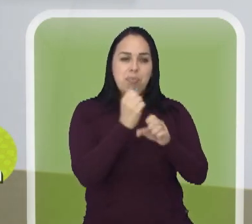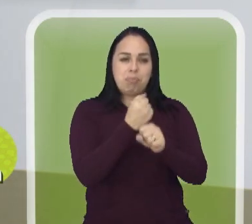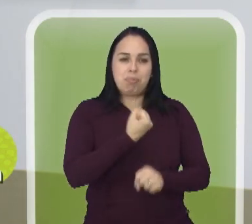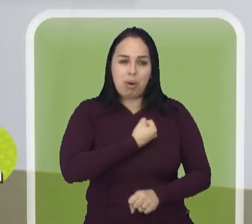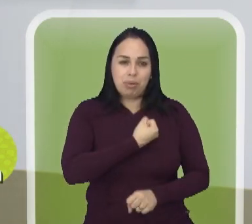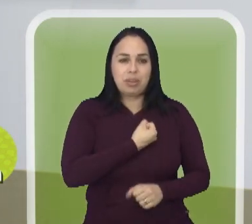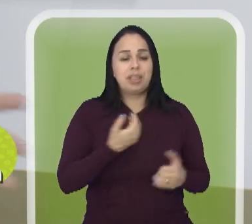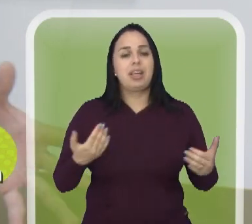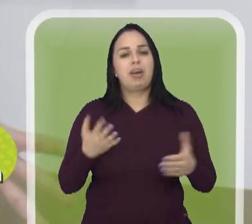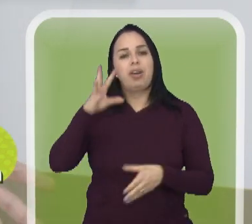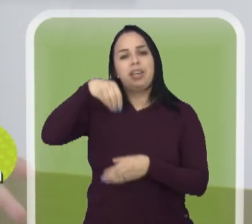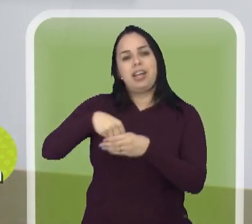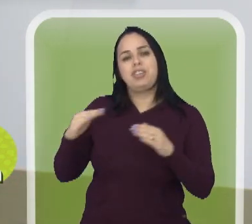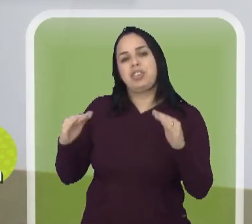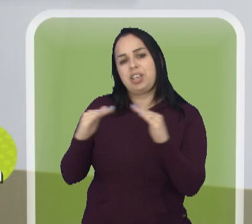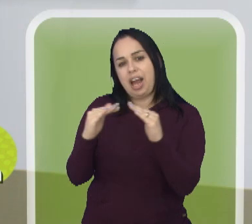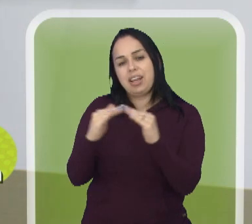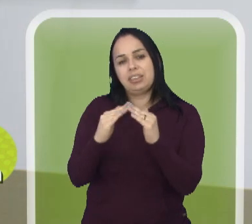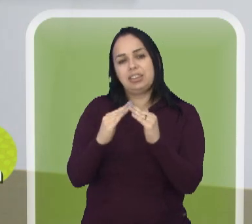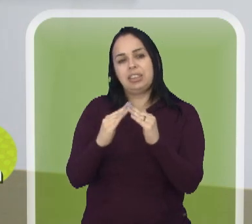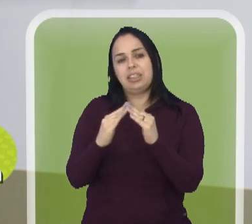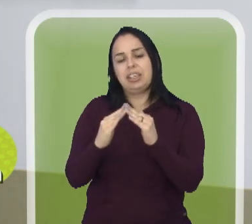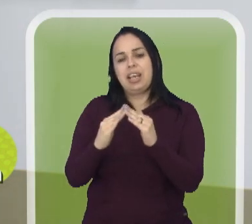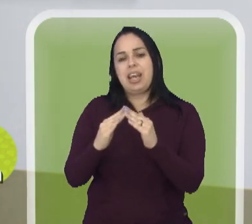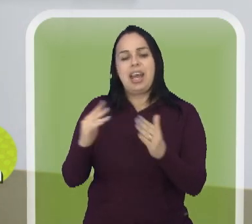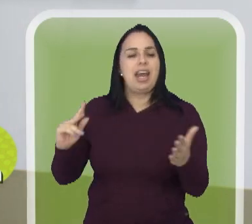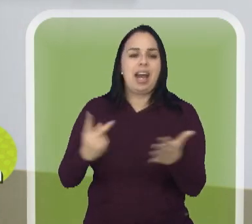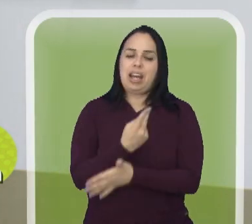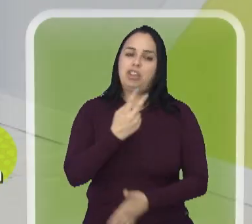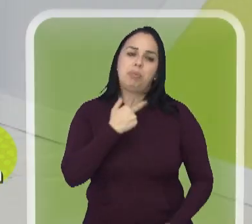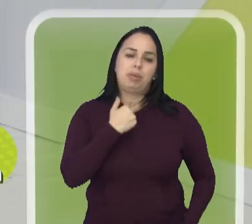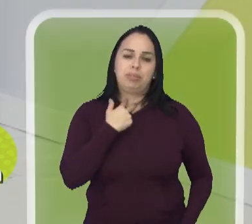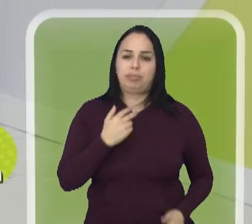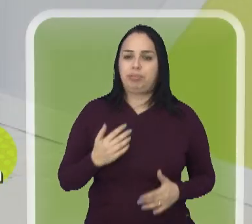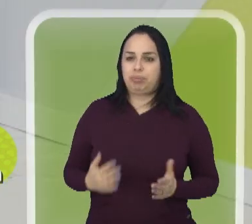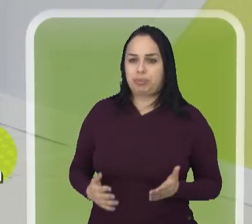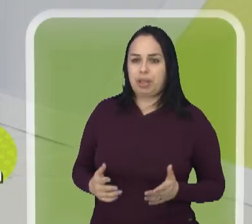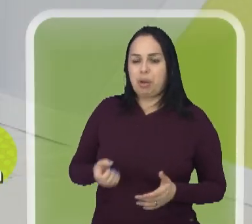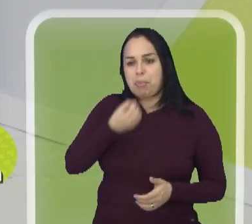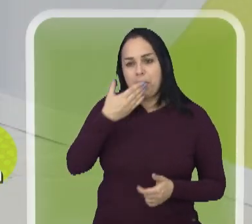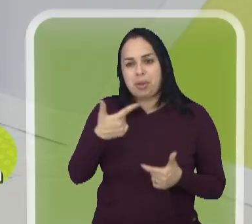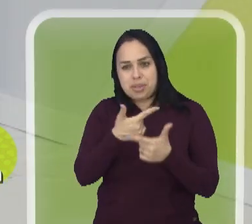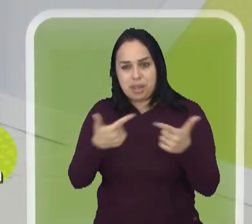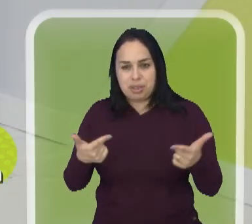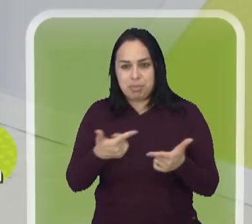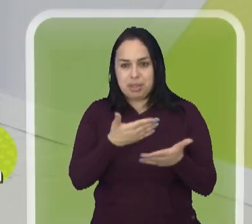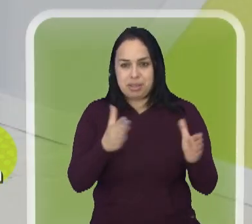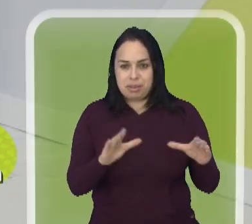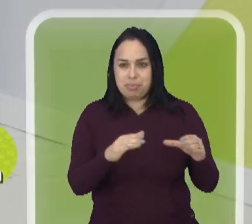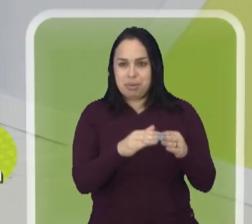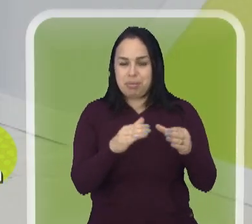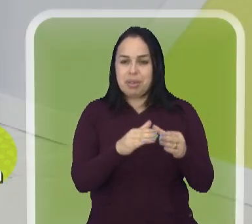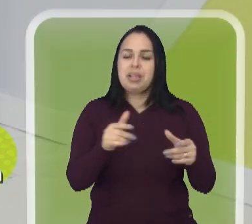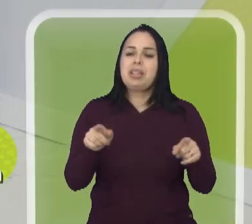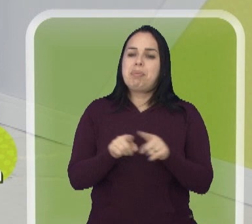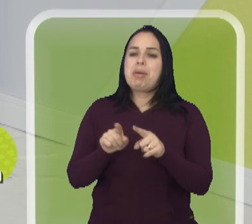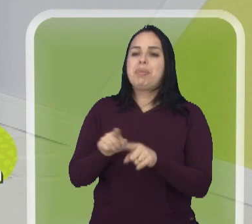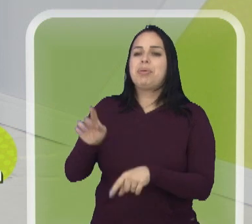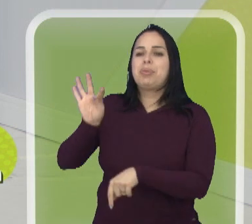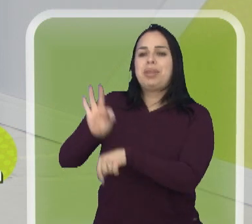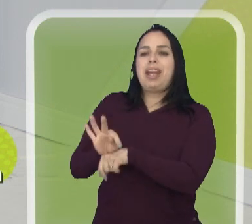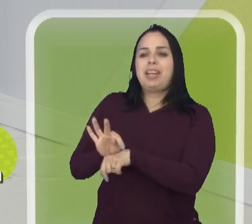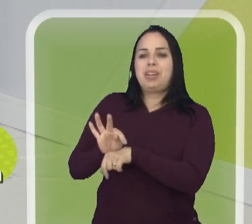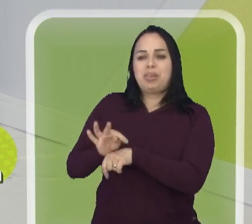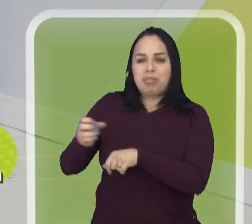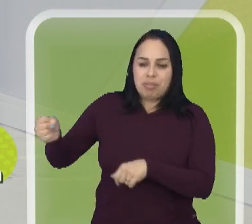agora tem que não ter os mesmos erros contra o Botafogo, agora contra o América Mineiro. Sucesso para as meninas, para o técnico Adilson Galdino, que vai fazer a estreia